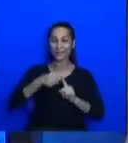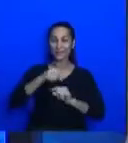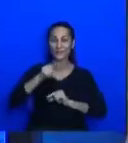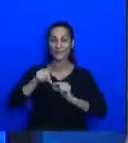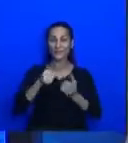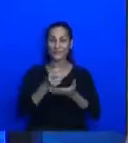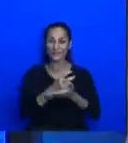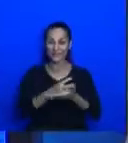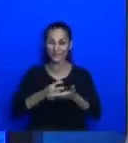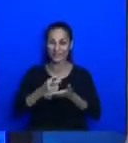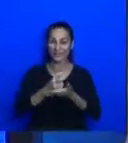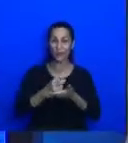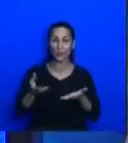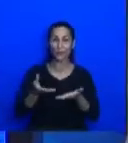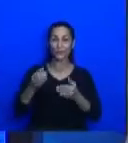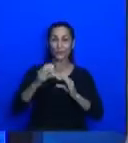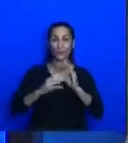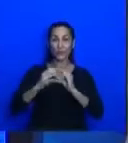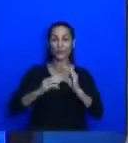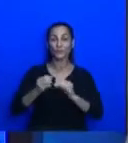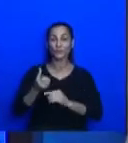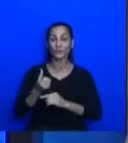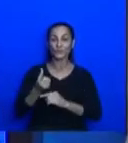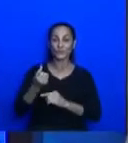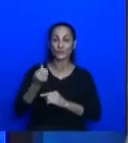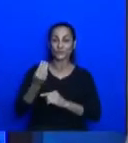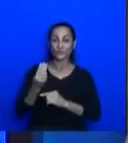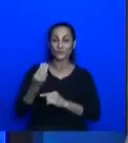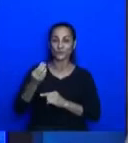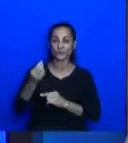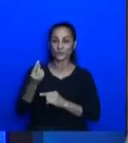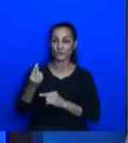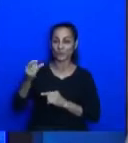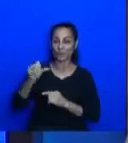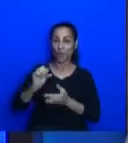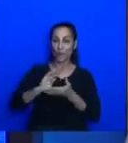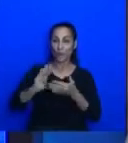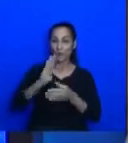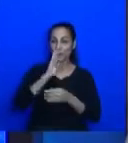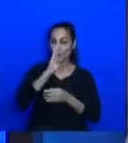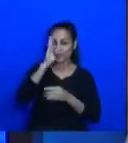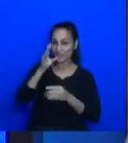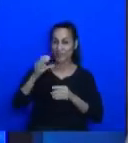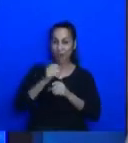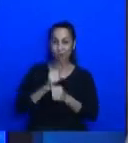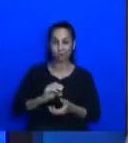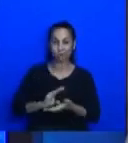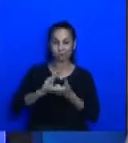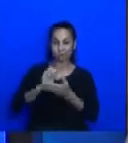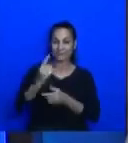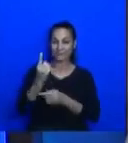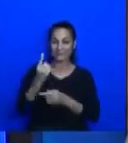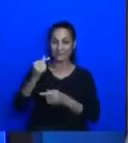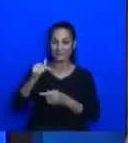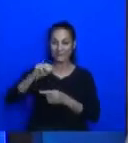mais um sorteio da Quina. Hoje é o concurso 6.319, com prêmio principal acumulado em